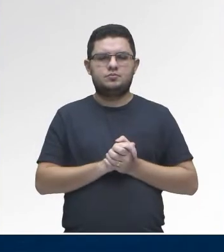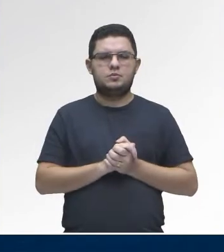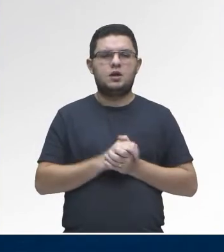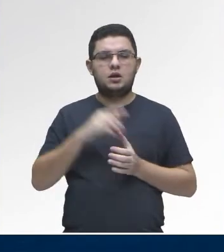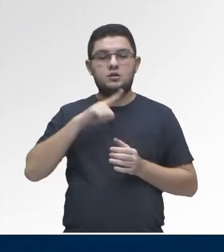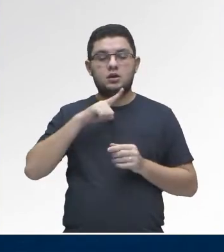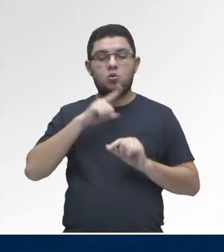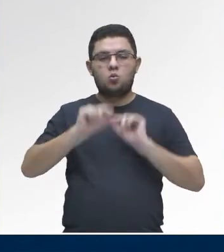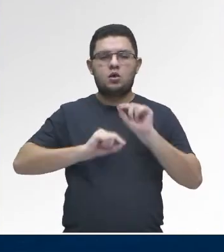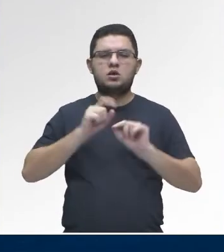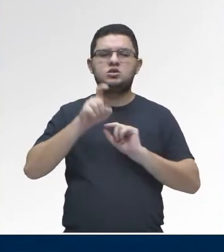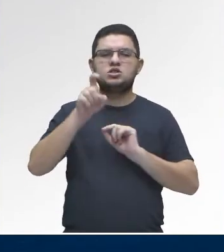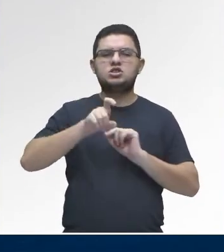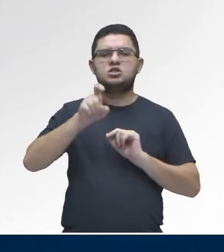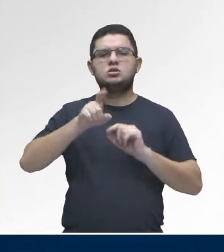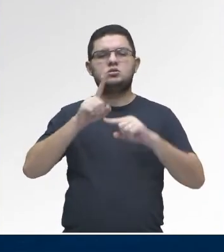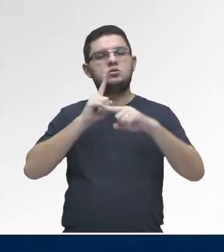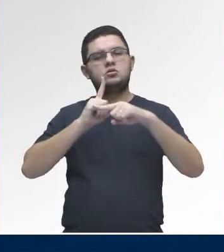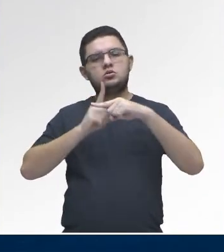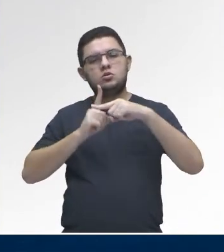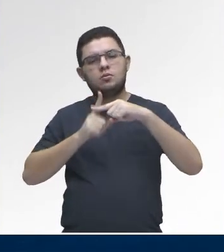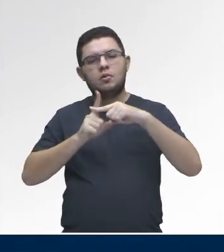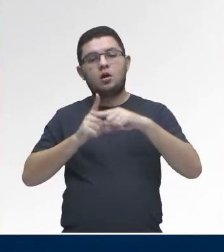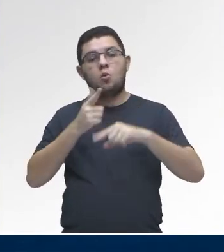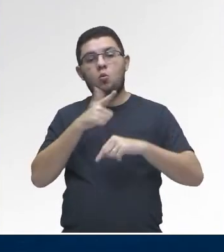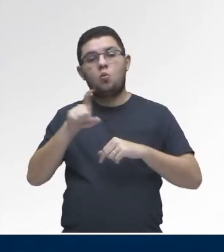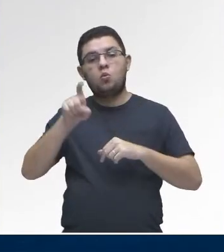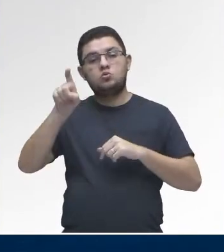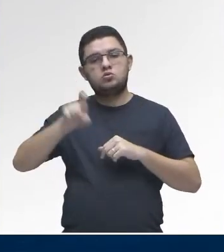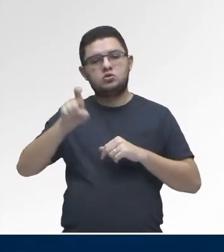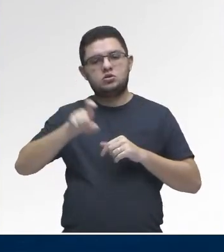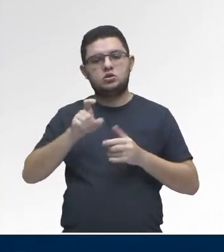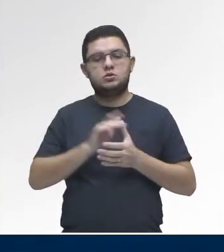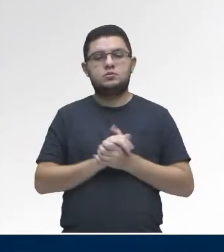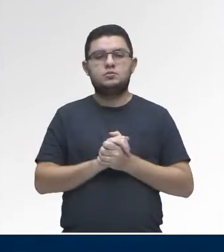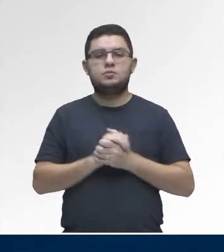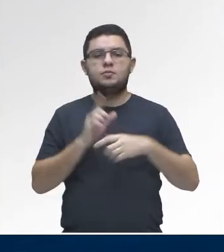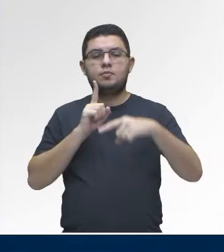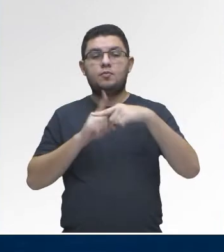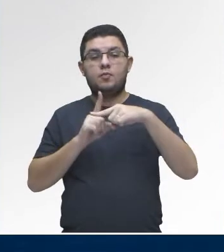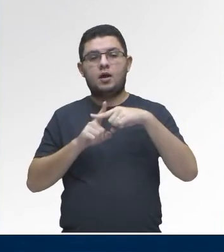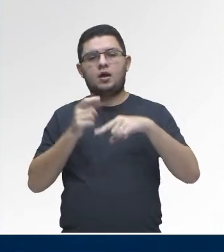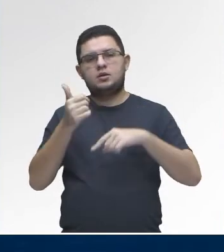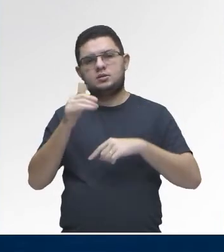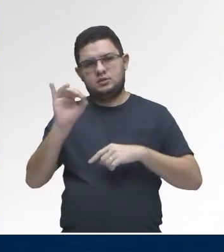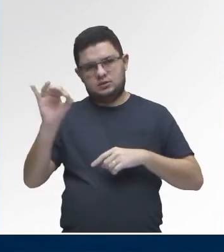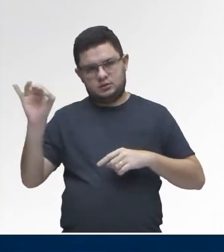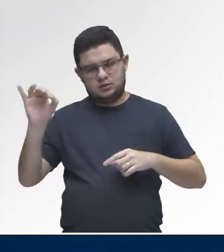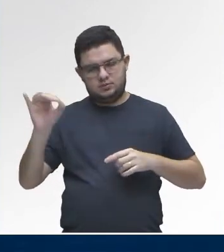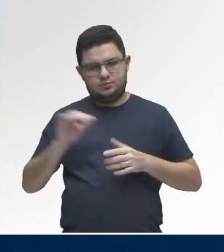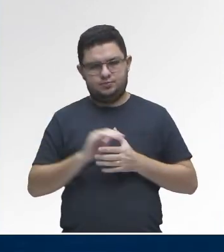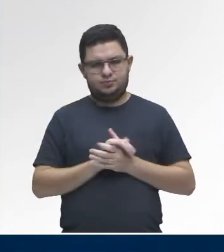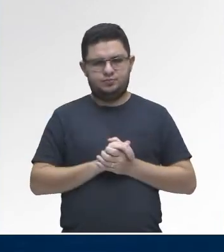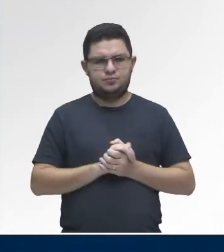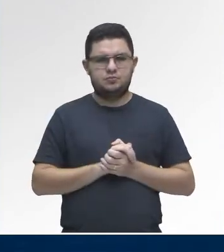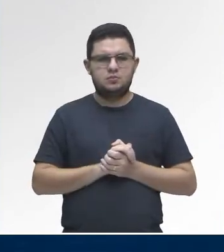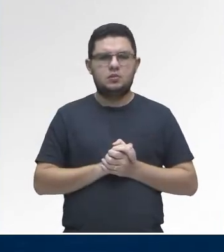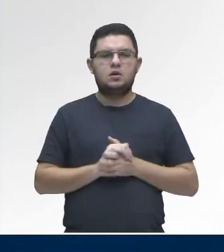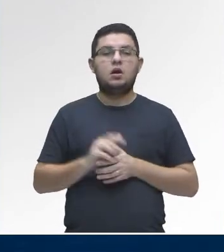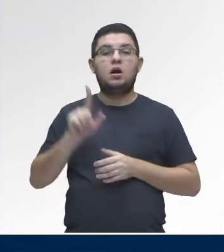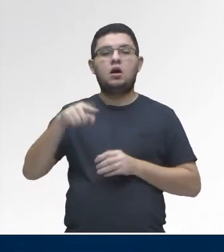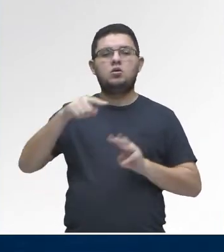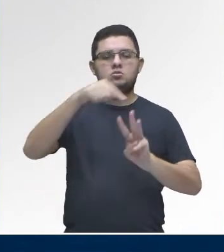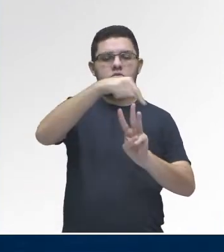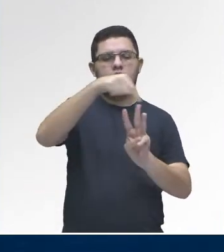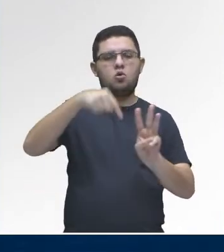pode somar com outro x, e depois somar com o 100. São os 3 valores que a gente